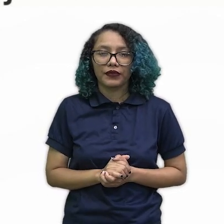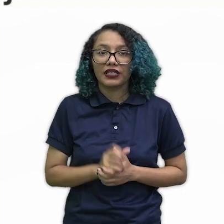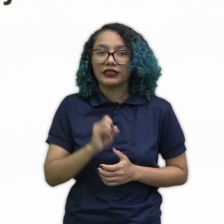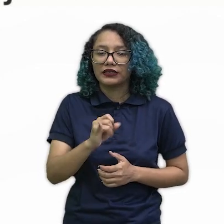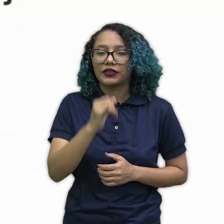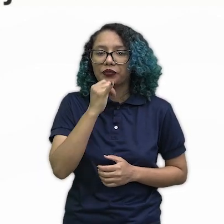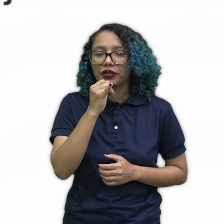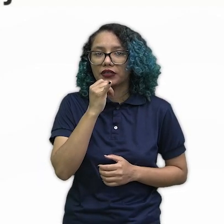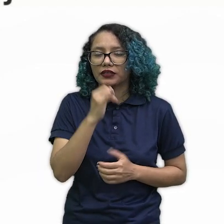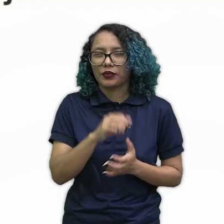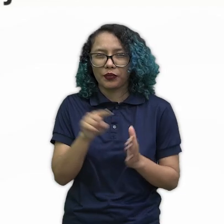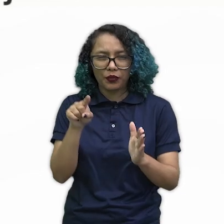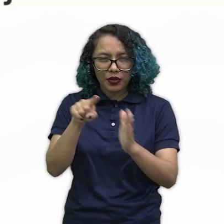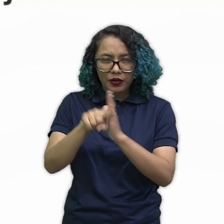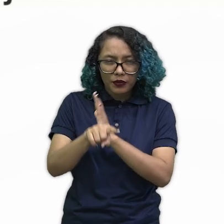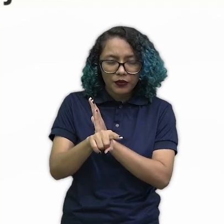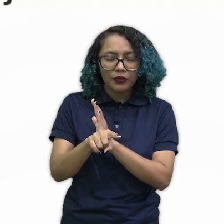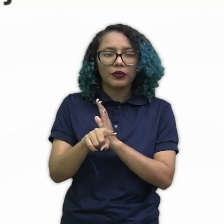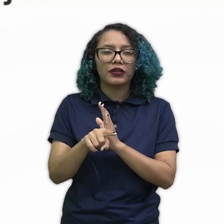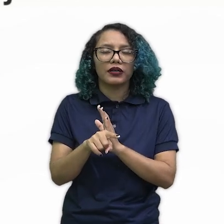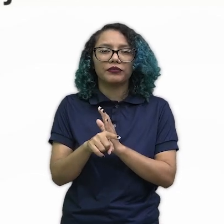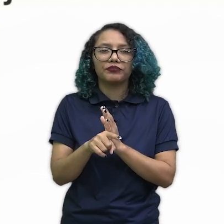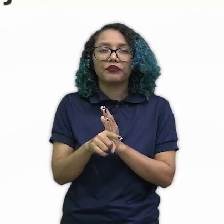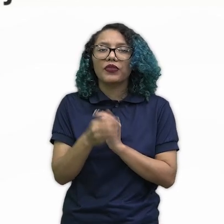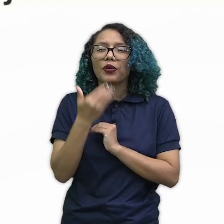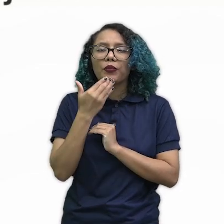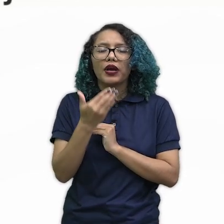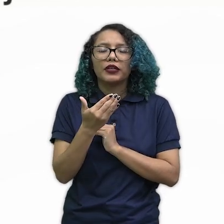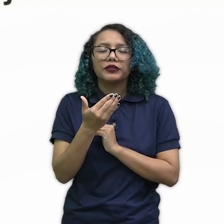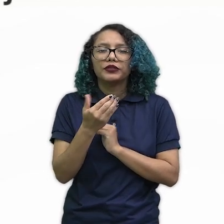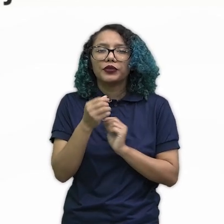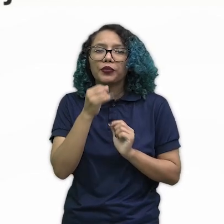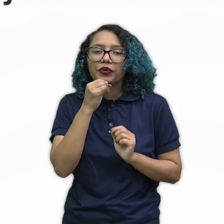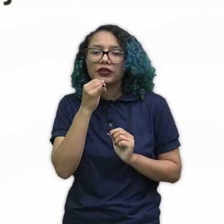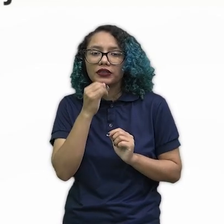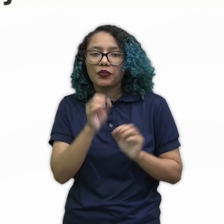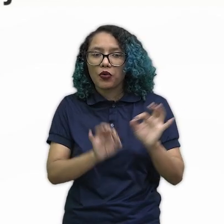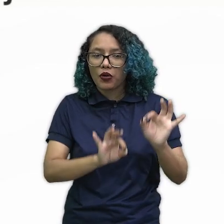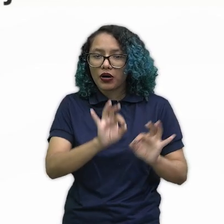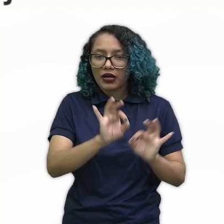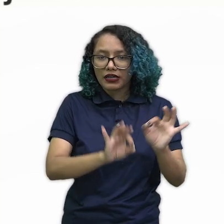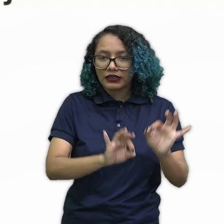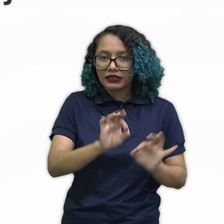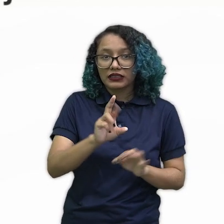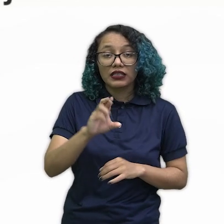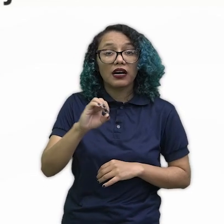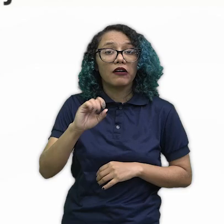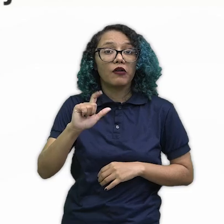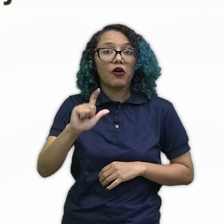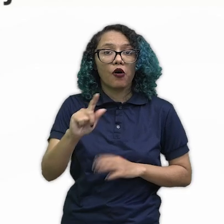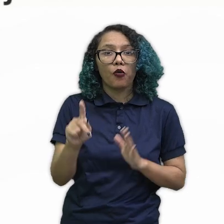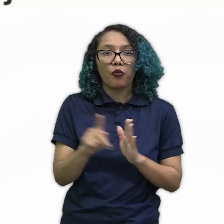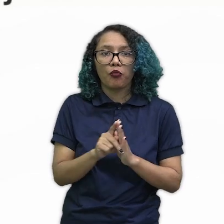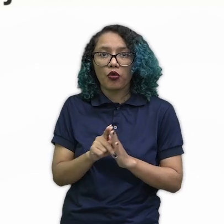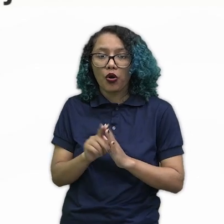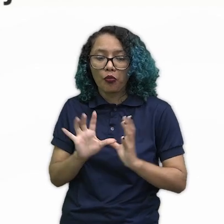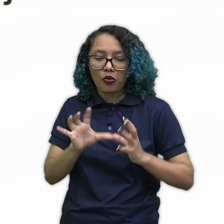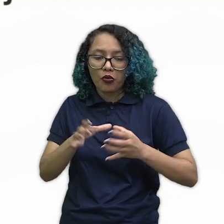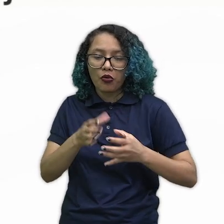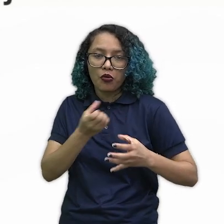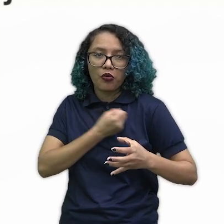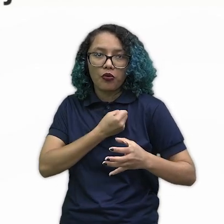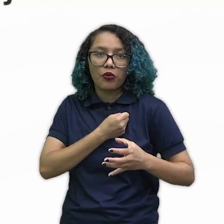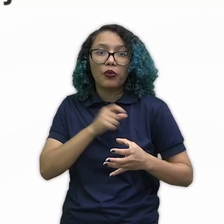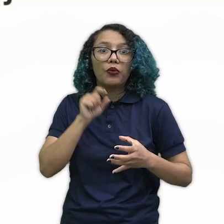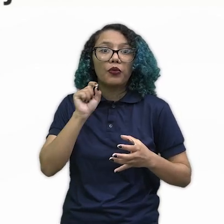repente você vê uma questão que ela te pede para fazer o rol de um conjunto de elementos, ela está pedindo justamente